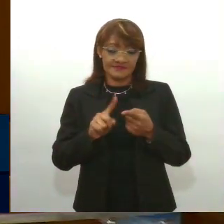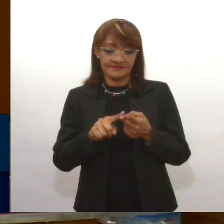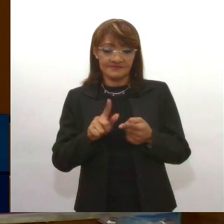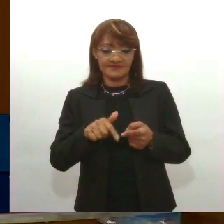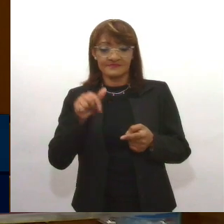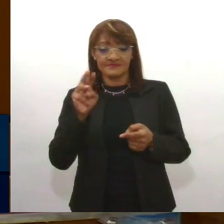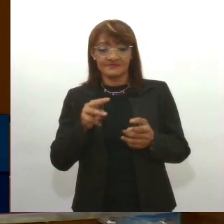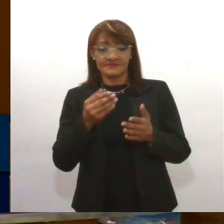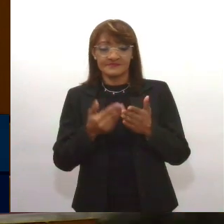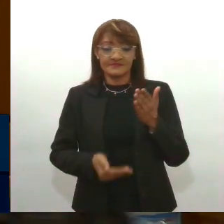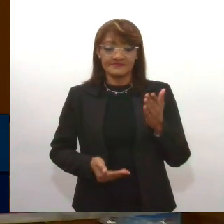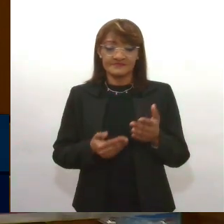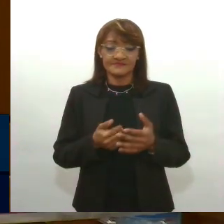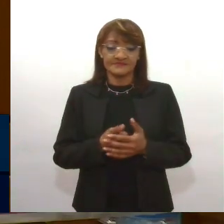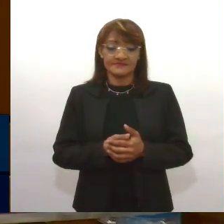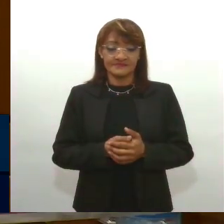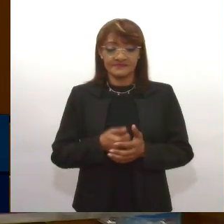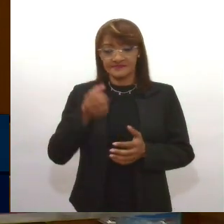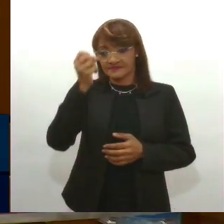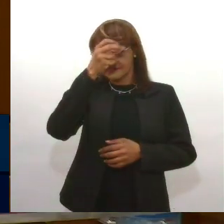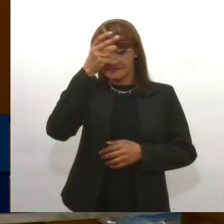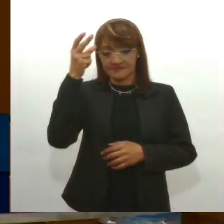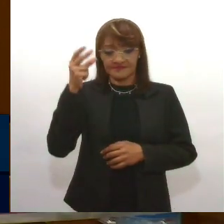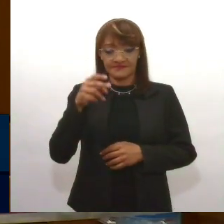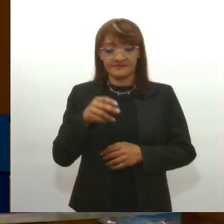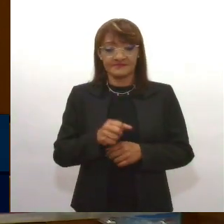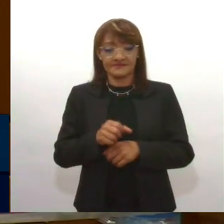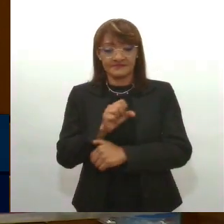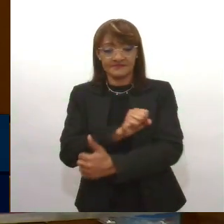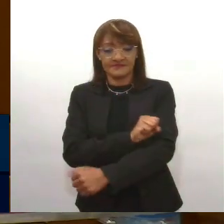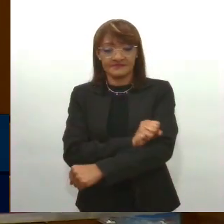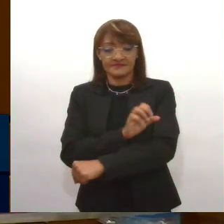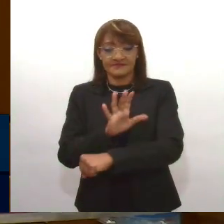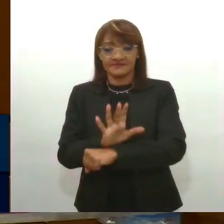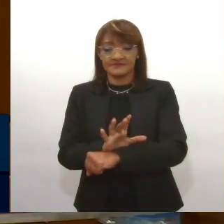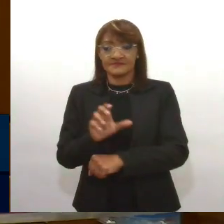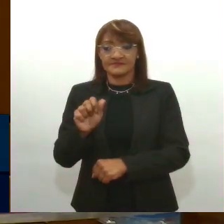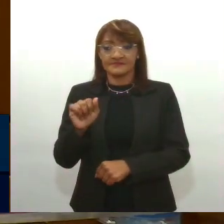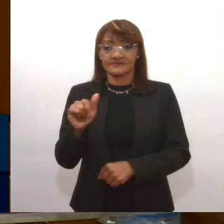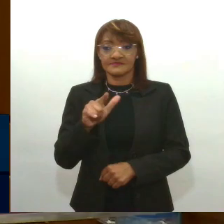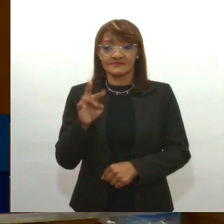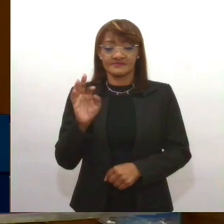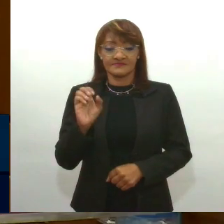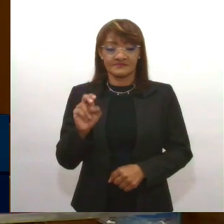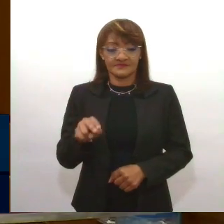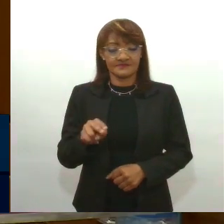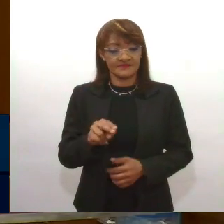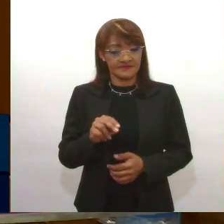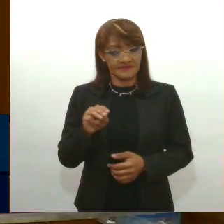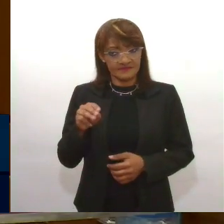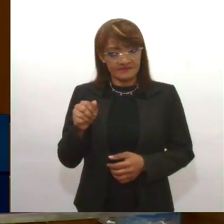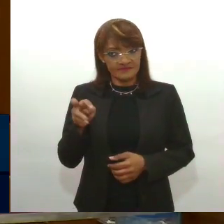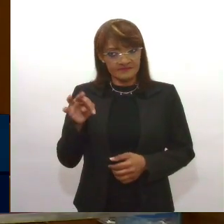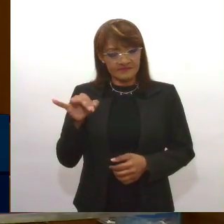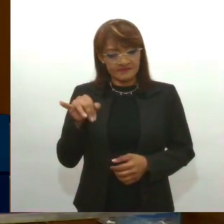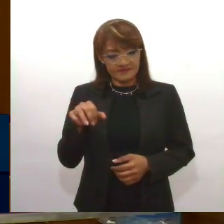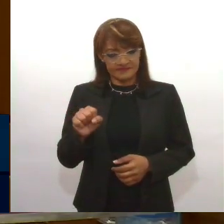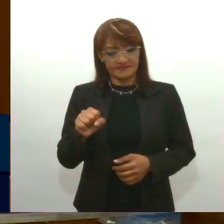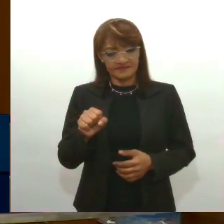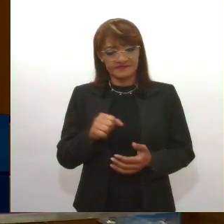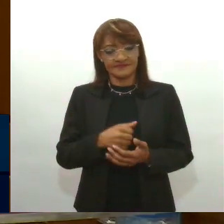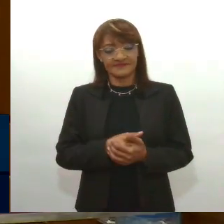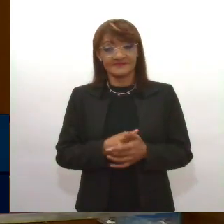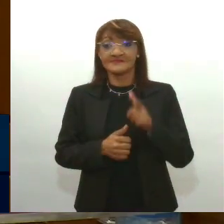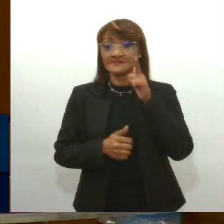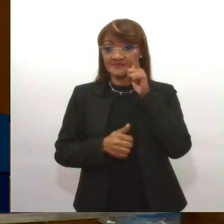Bar Coqueiro me irmão Airto Martins que que conseguiu êxito pela